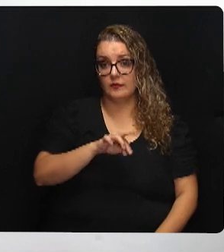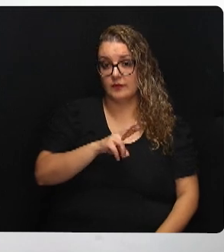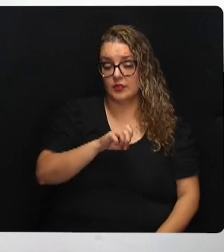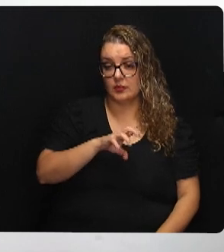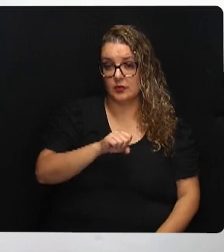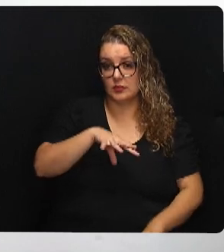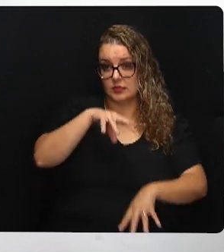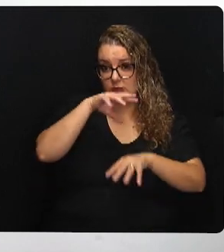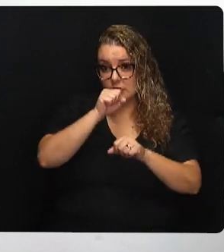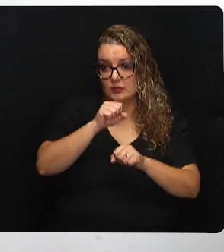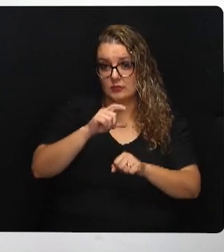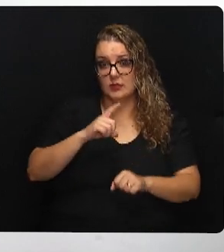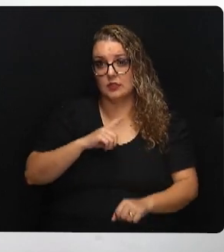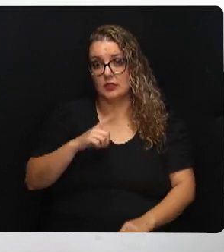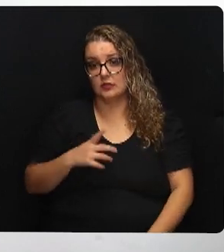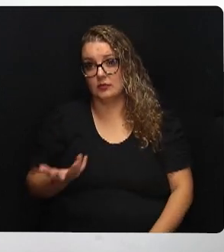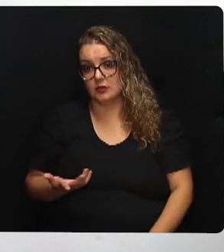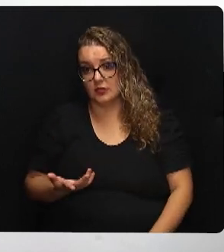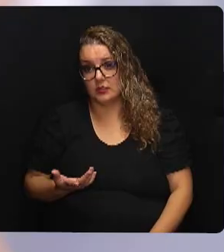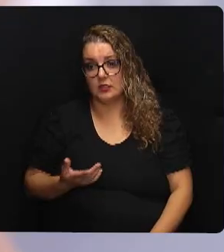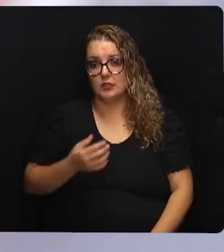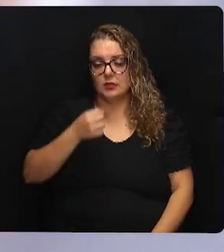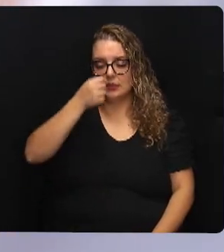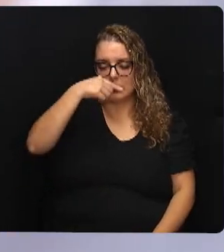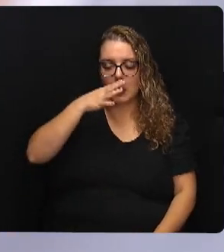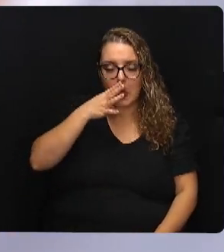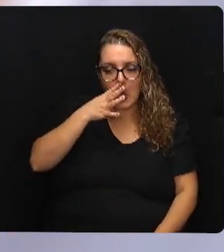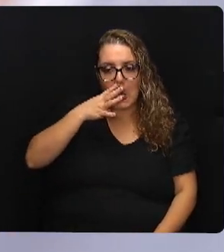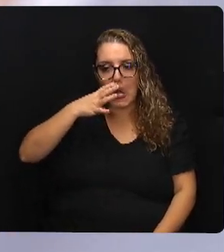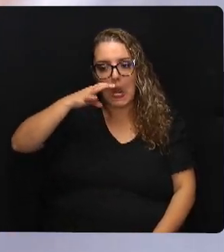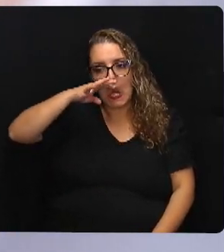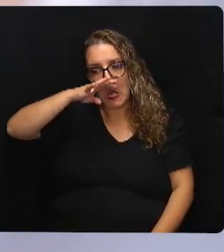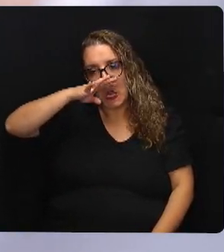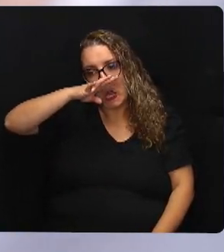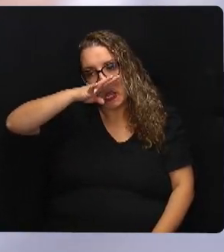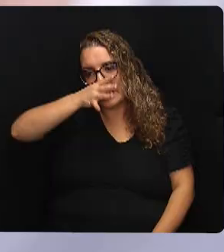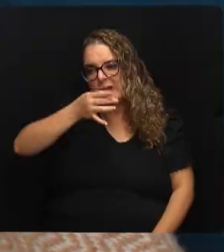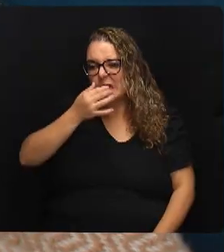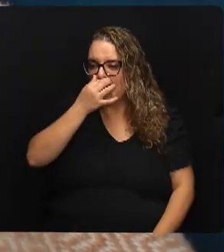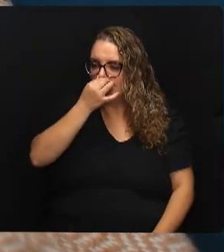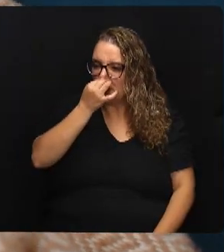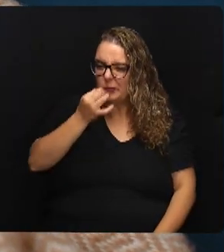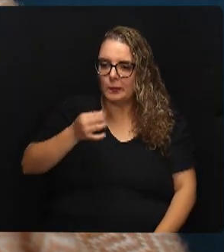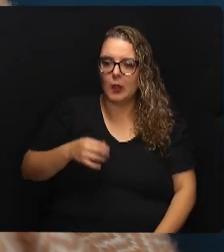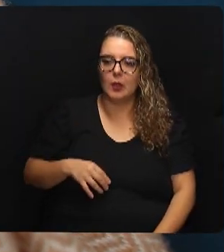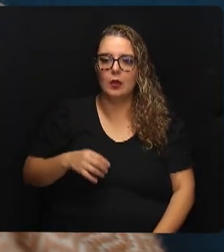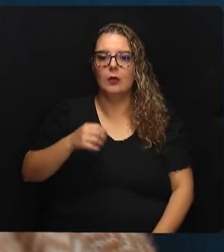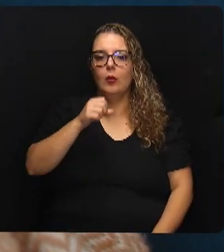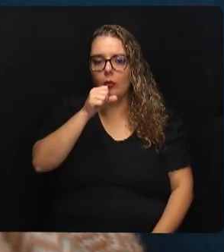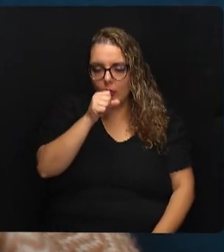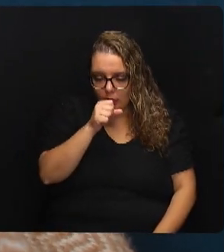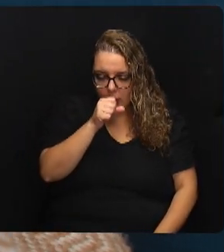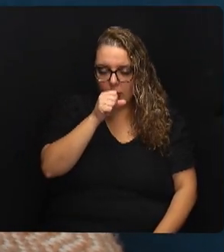início, uma virose respiratória vai ter um predomínio de coriza, espirro,